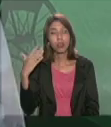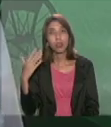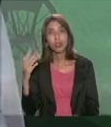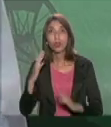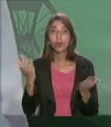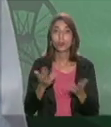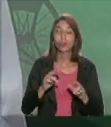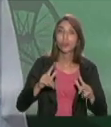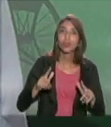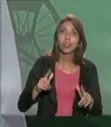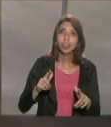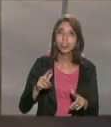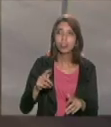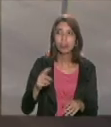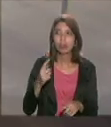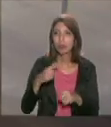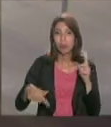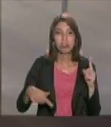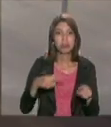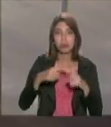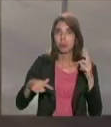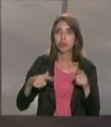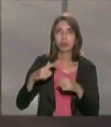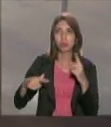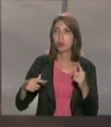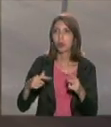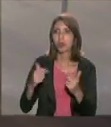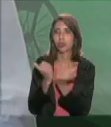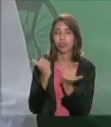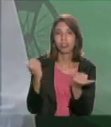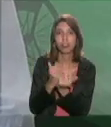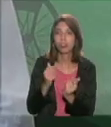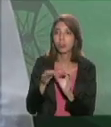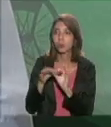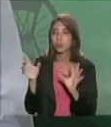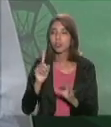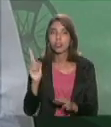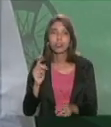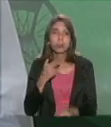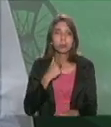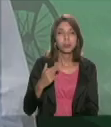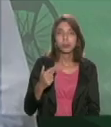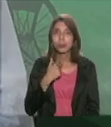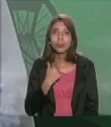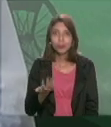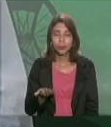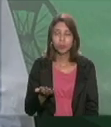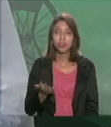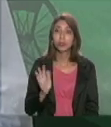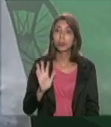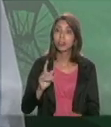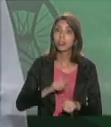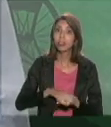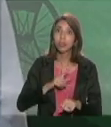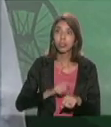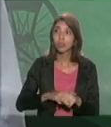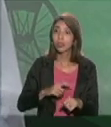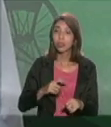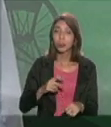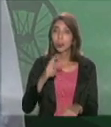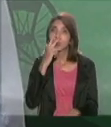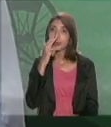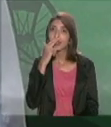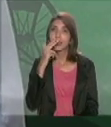hoje já é outra. Hoje é tudo não pode. Hoje é tudo não pode, né? A assessoria não deixa fazer nada, não pode, num